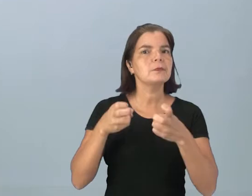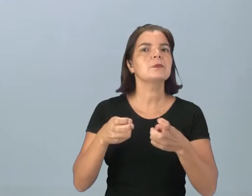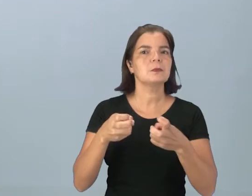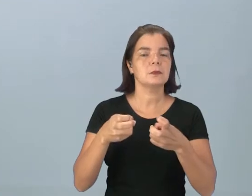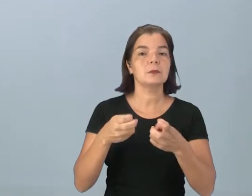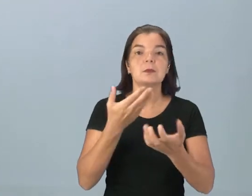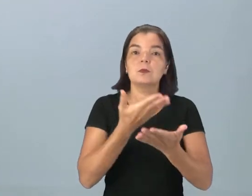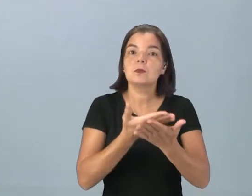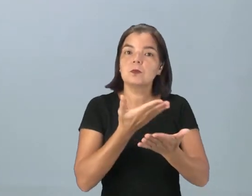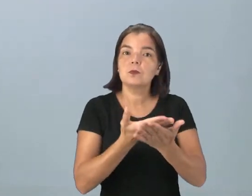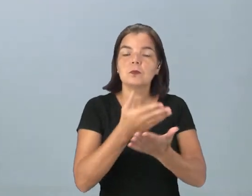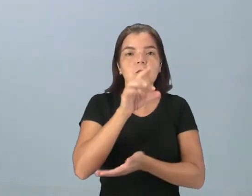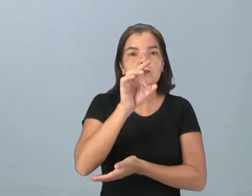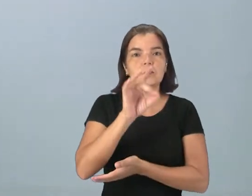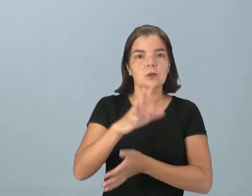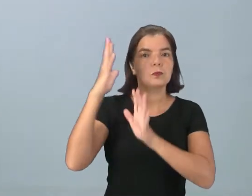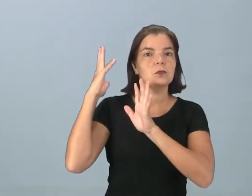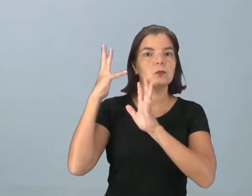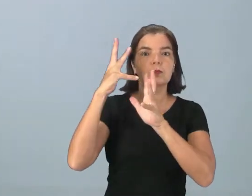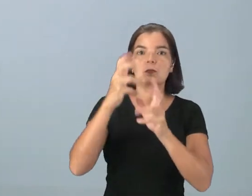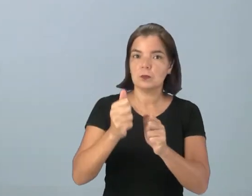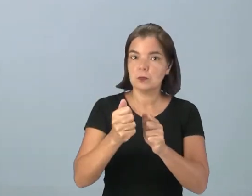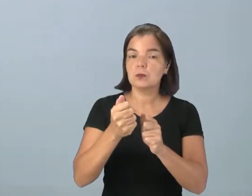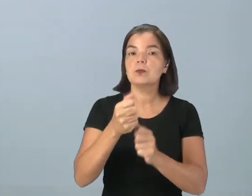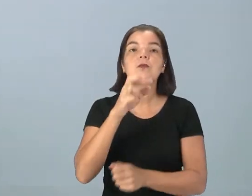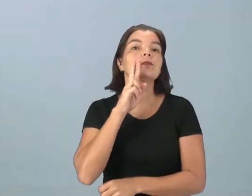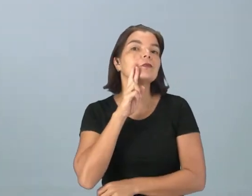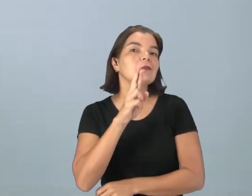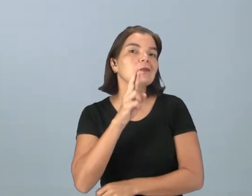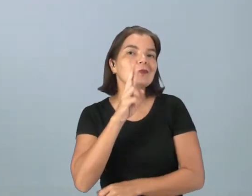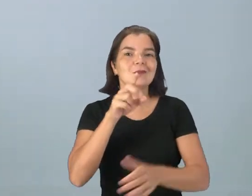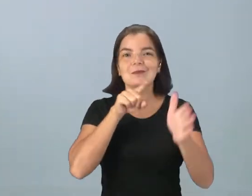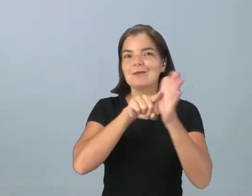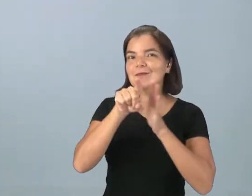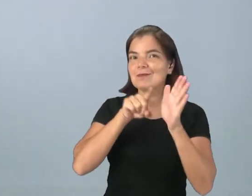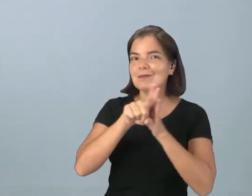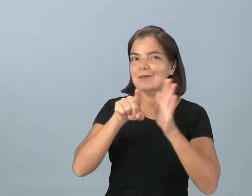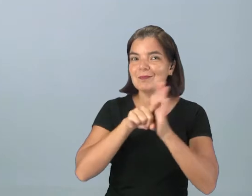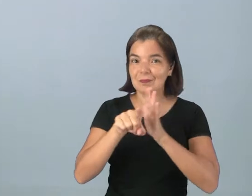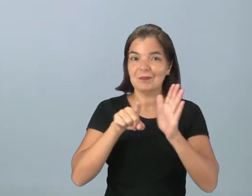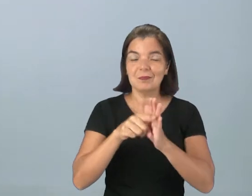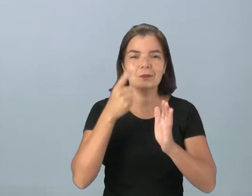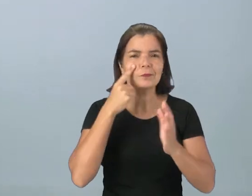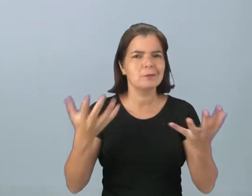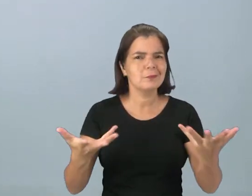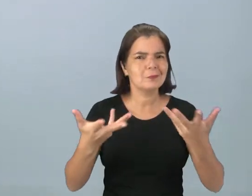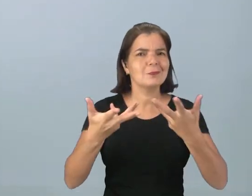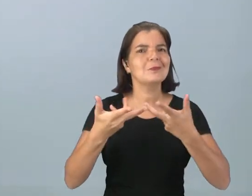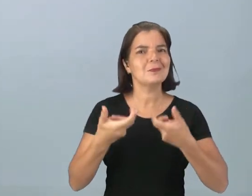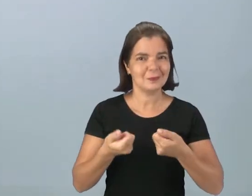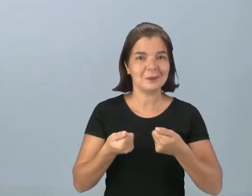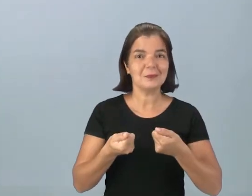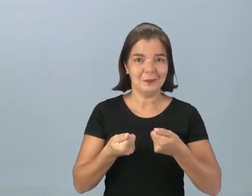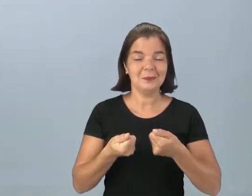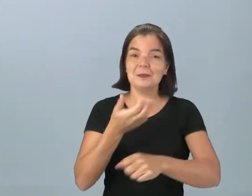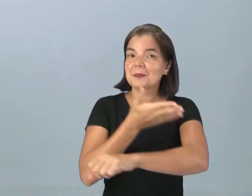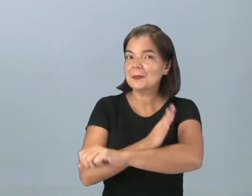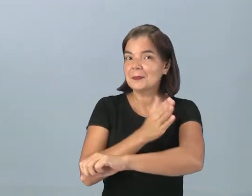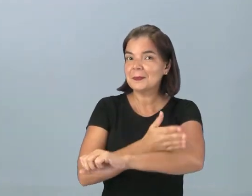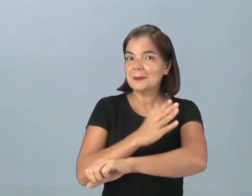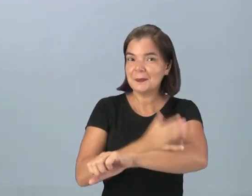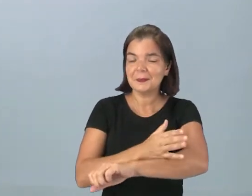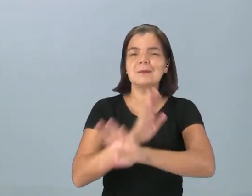aulas serão apenas de resolução de exercícios, né? Visto que essas habilidades, agora que serão trabalhadas, são habilidades